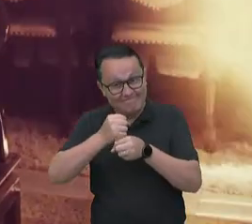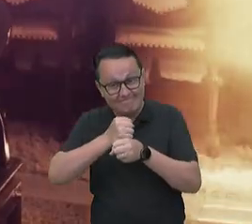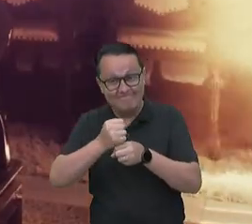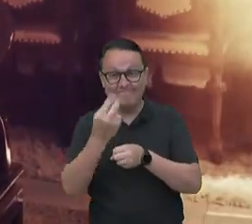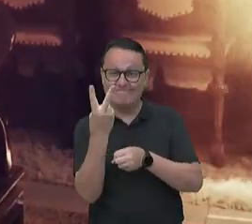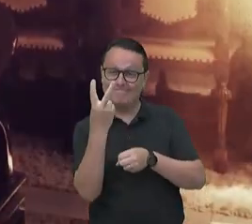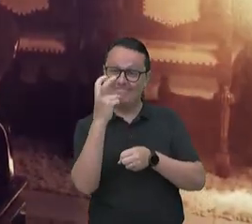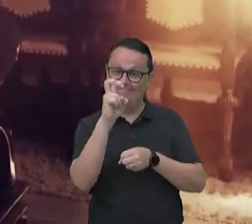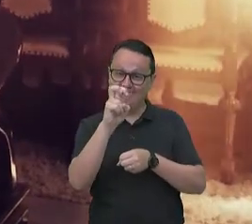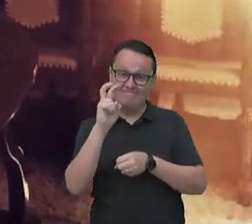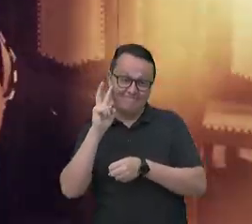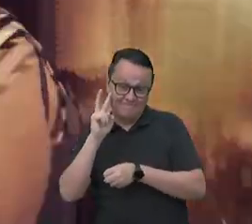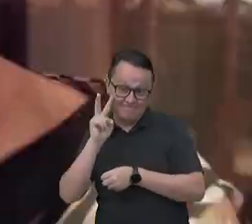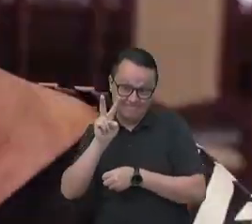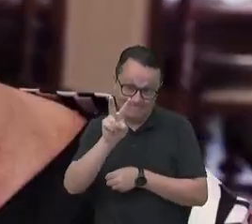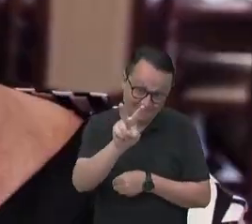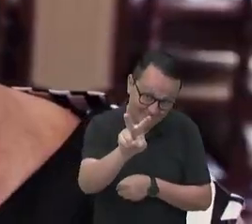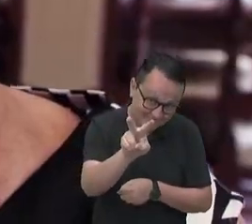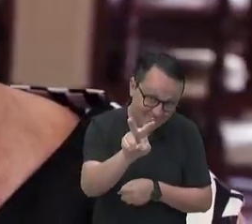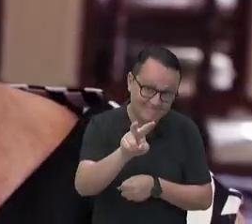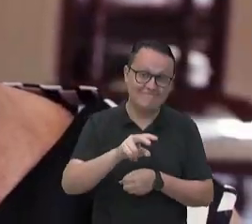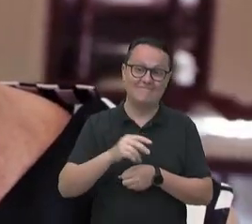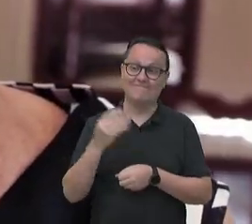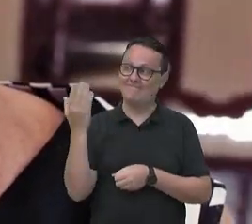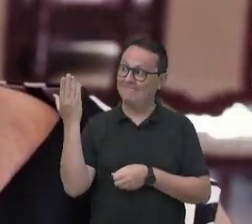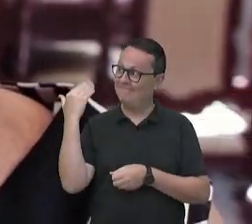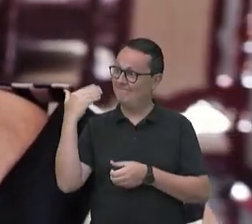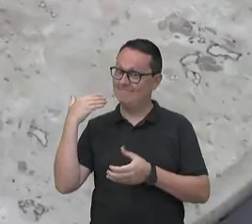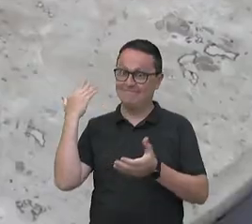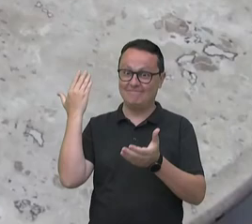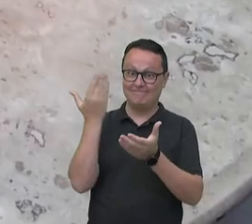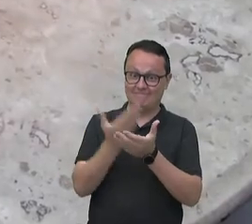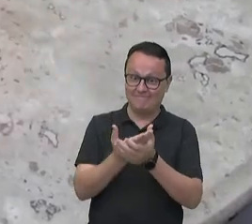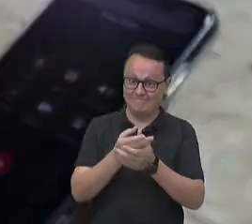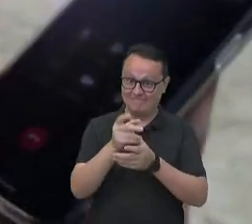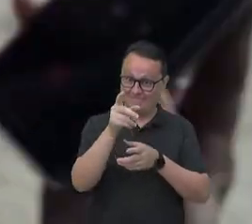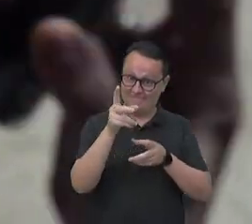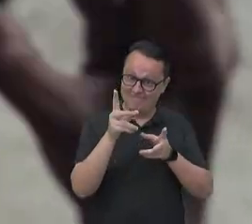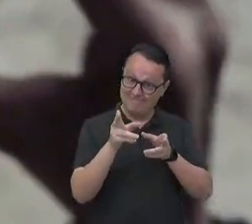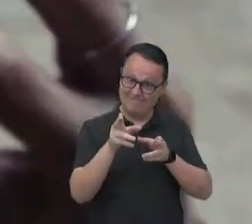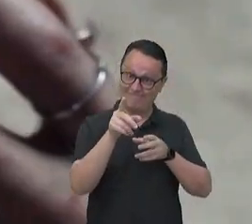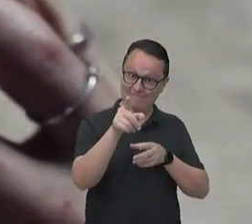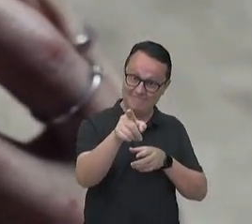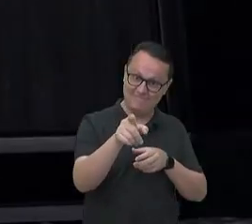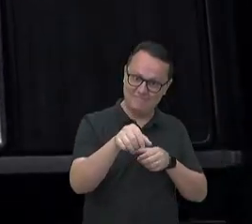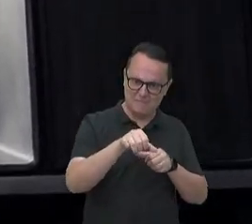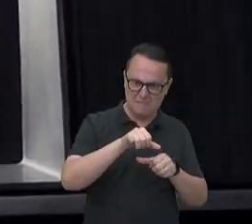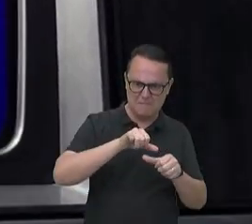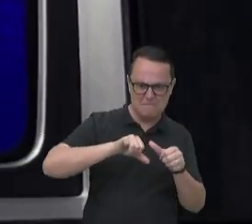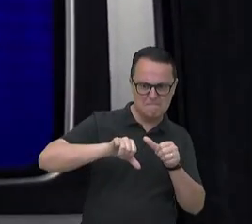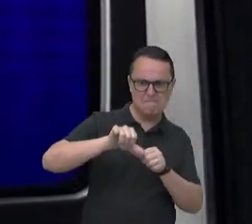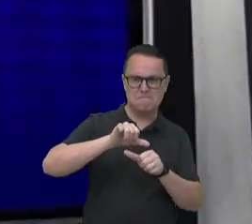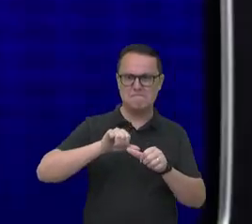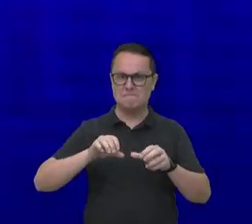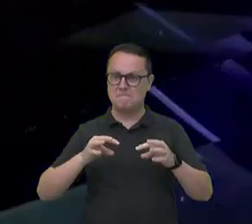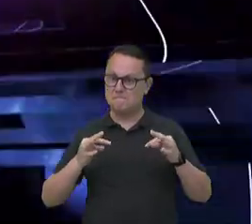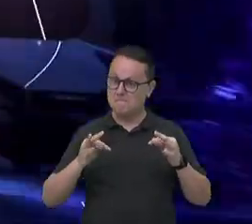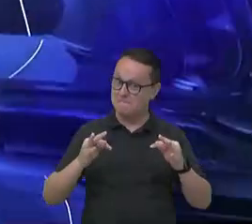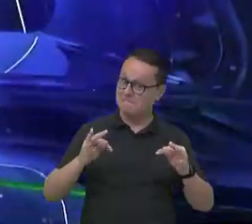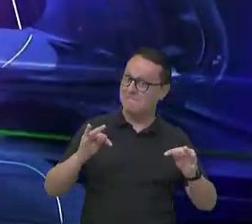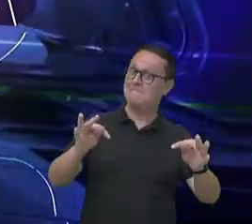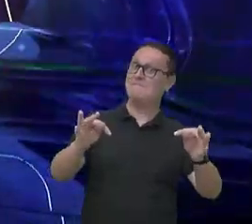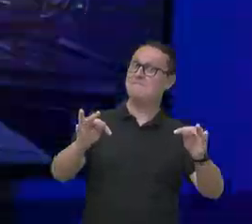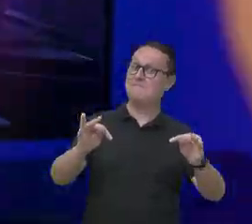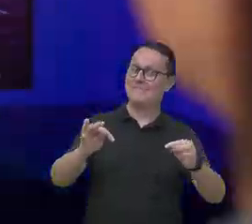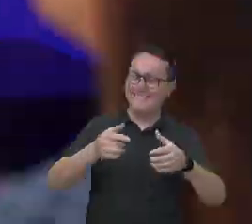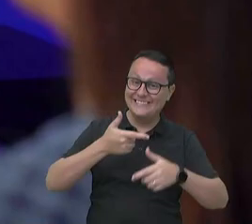É, já são 25 anos olhando nos seus olhos. De lá pra cá, assim como você, a gente se